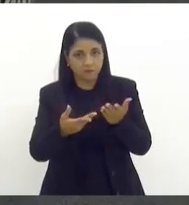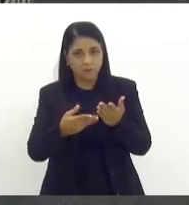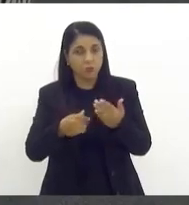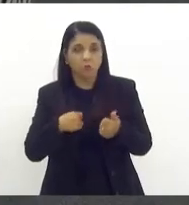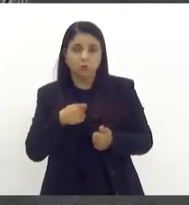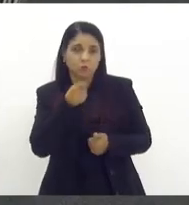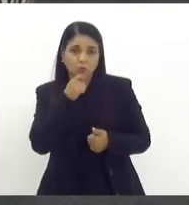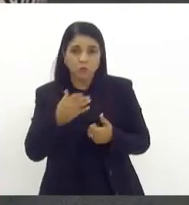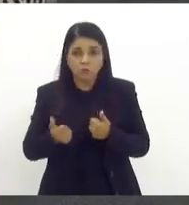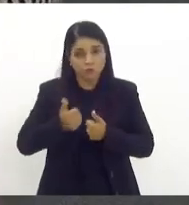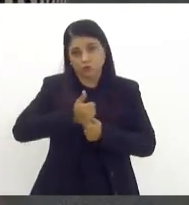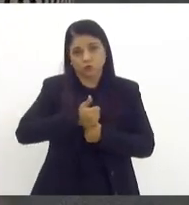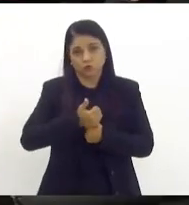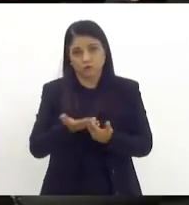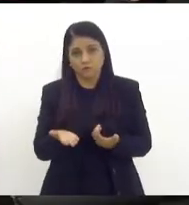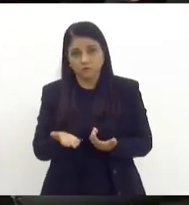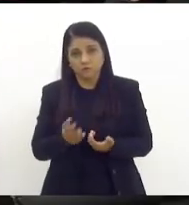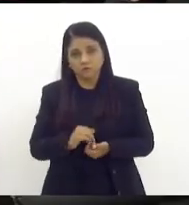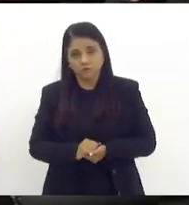substitutivo